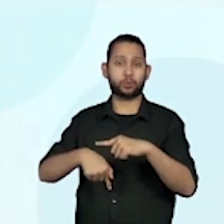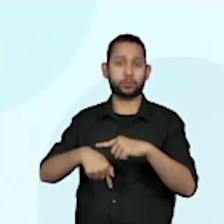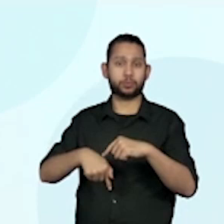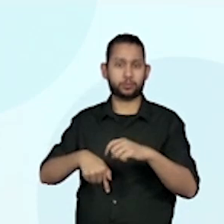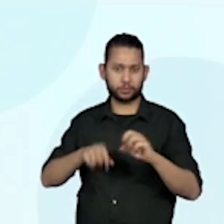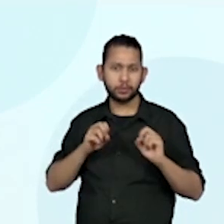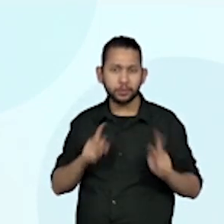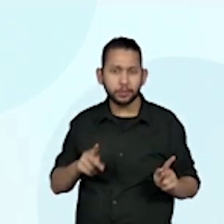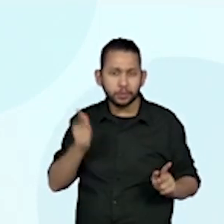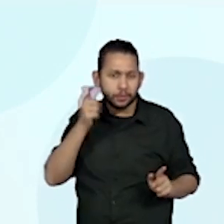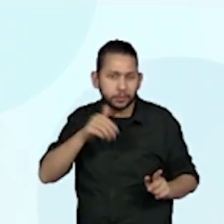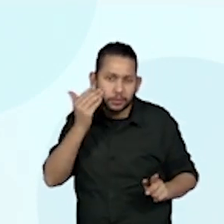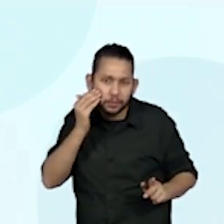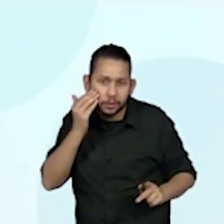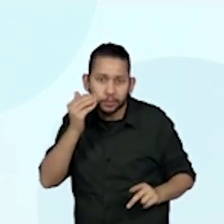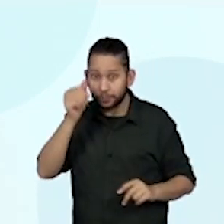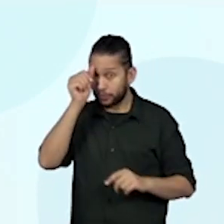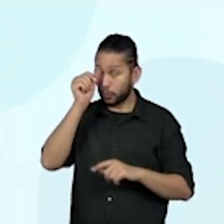a fração